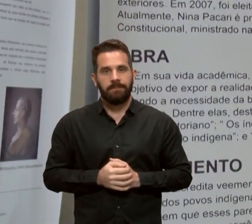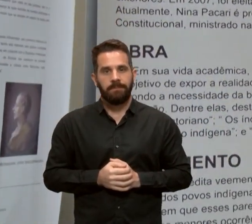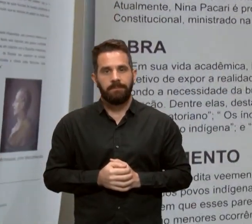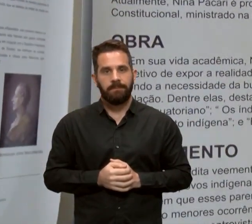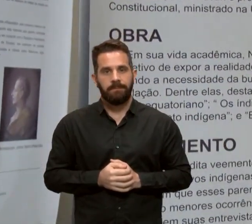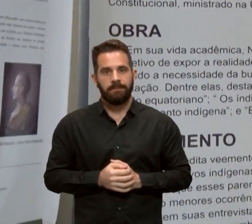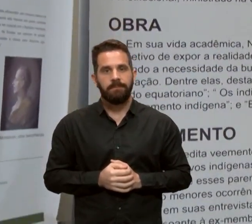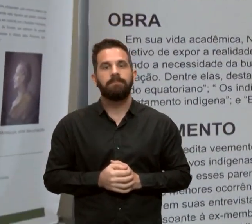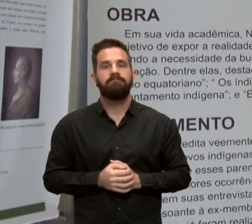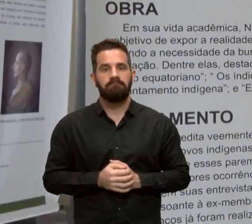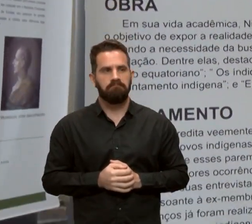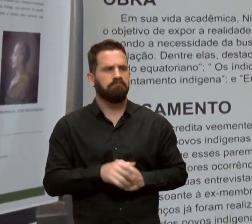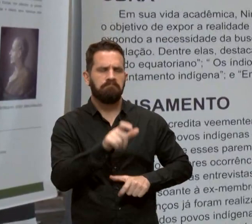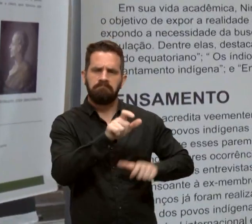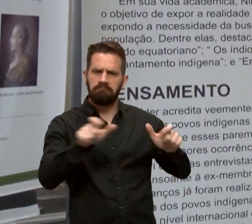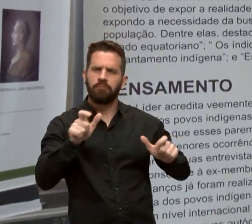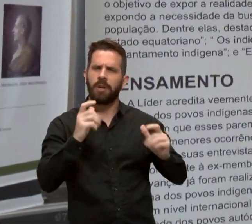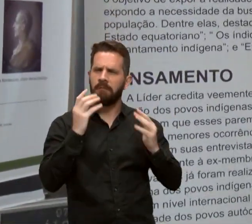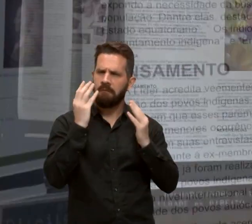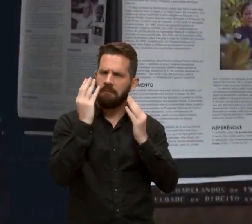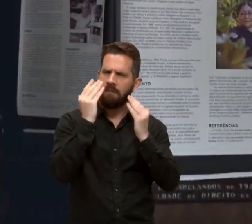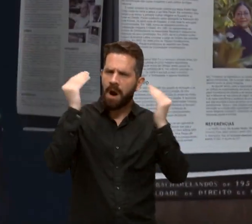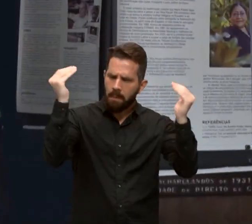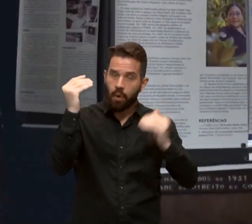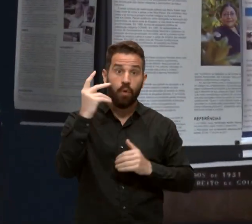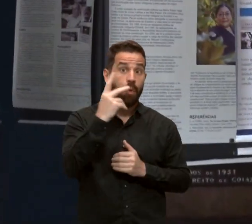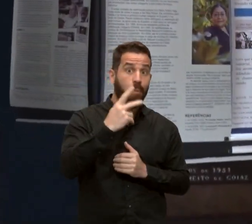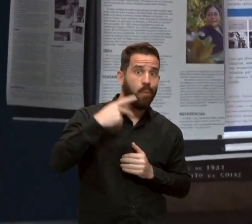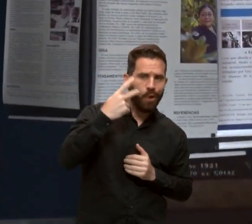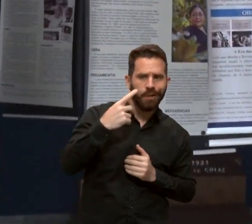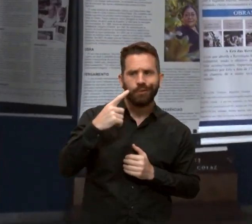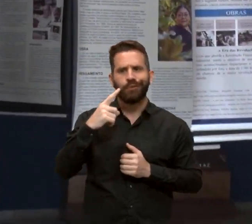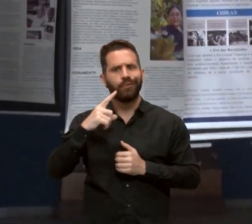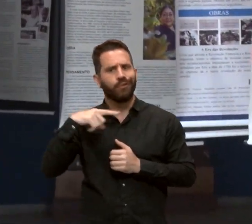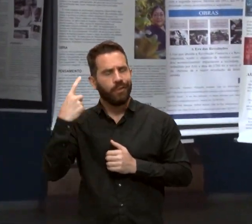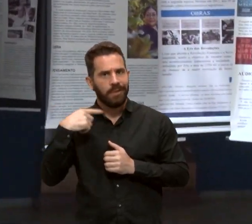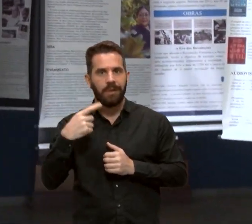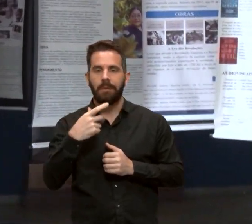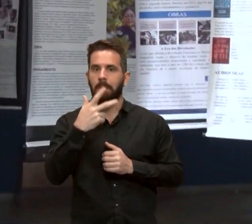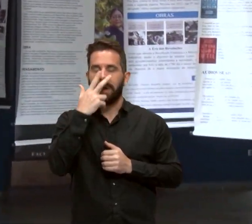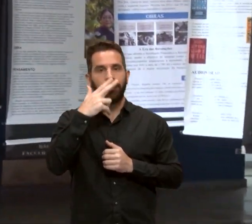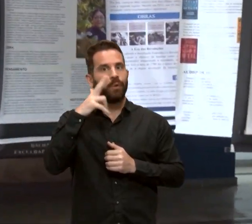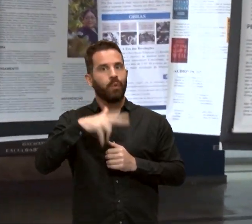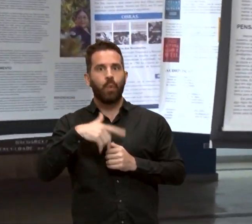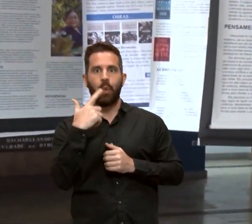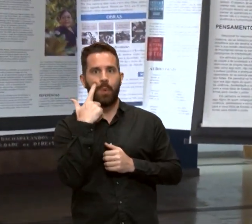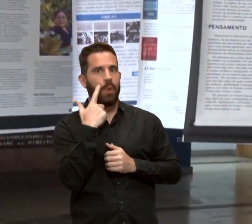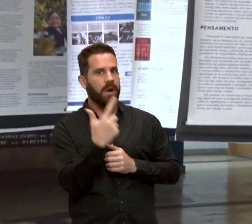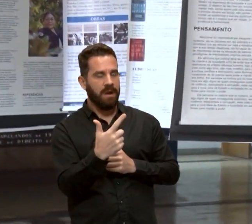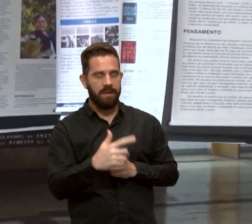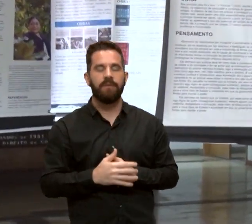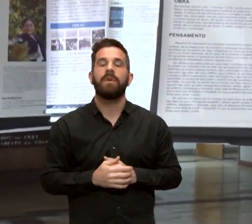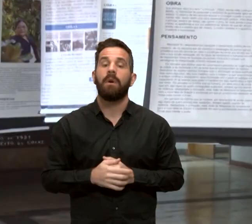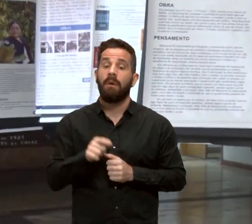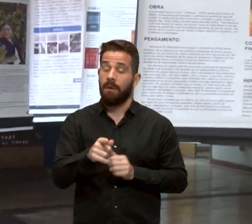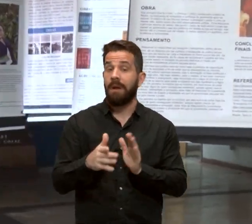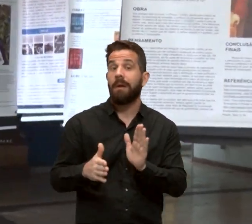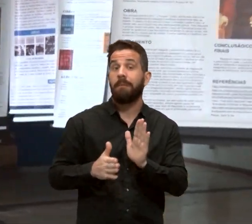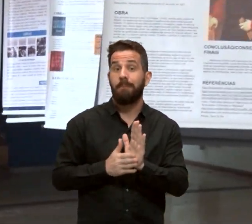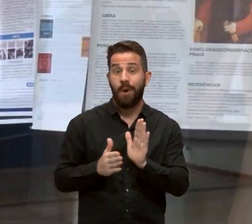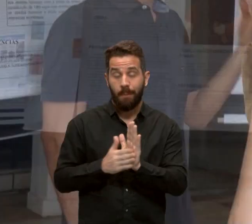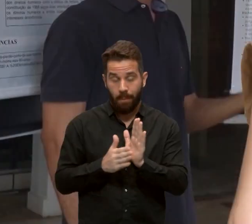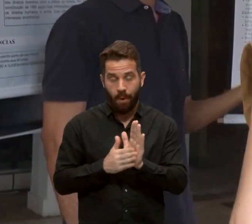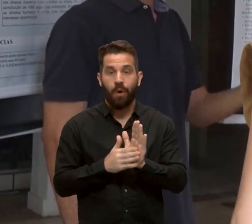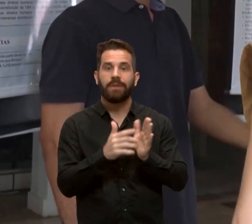Grandes nomes da política e do direito de um jeito que você nunca viu. Essa é a proposta da exposição Política e